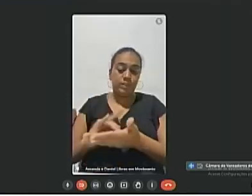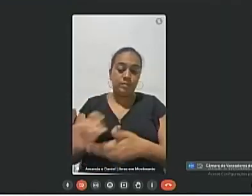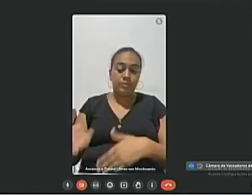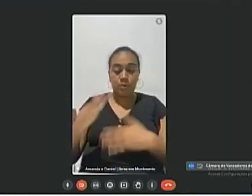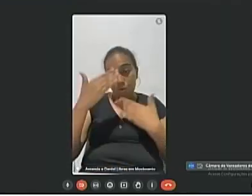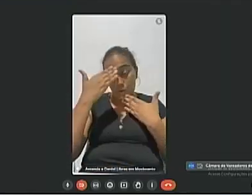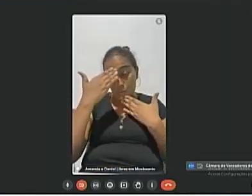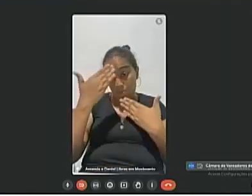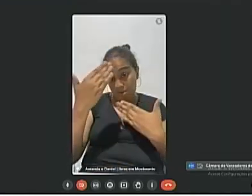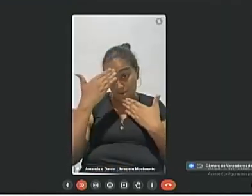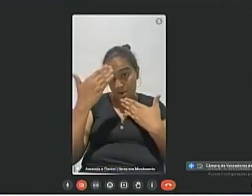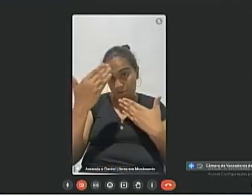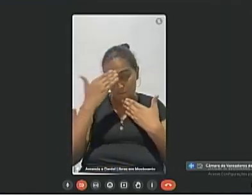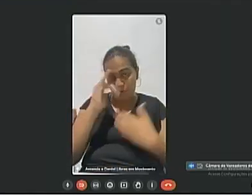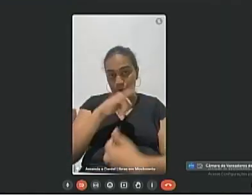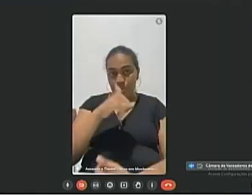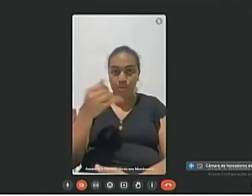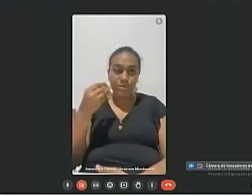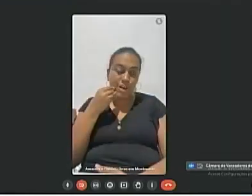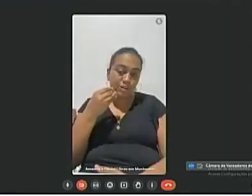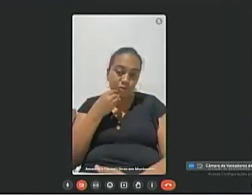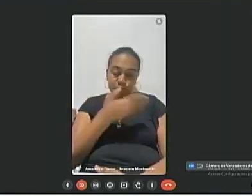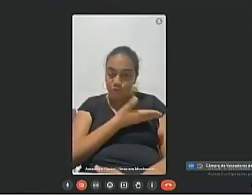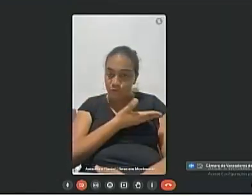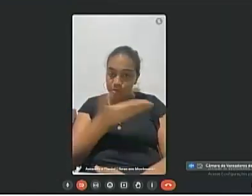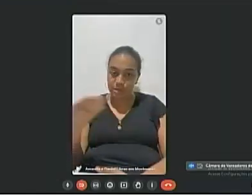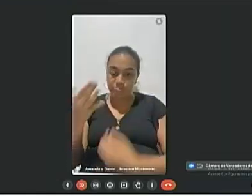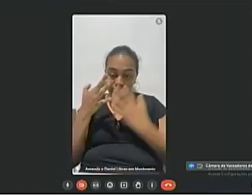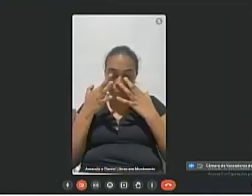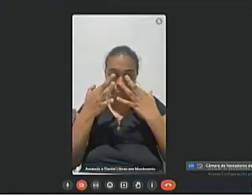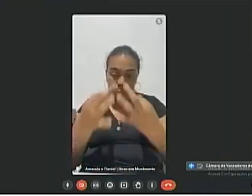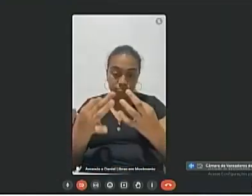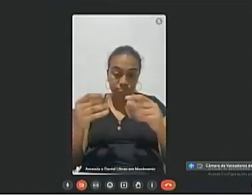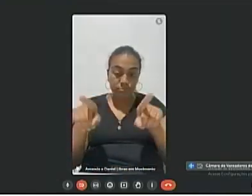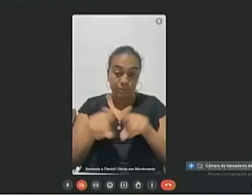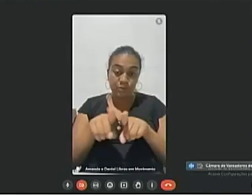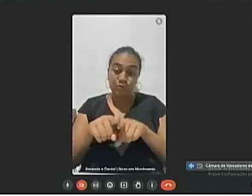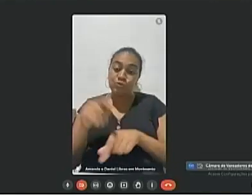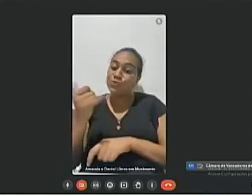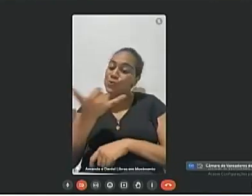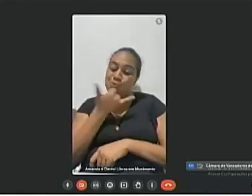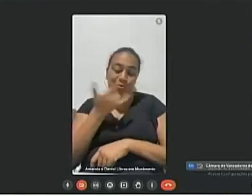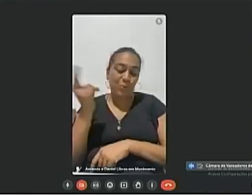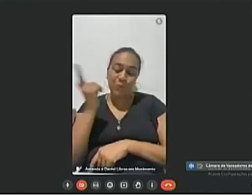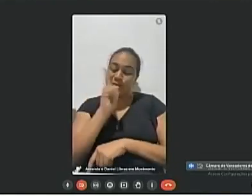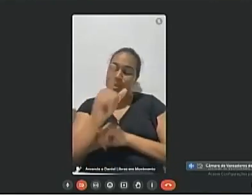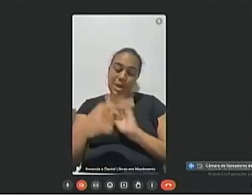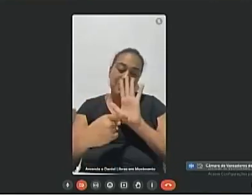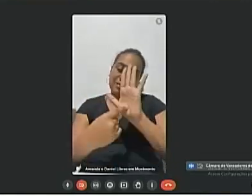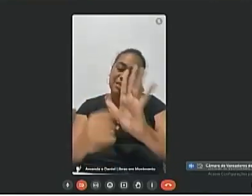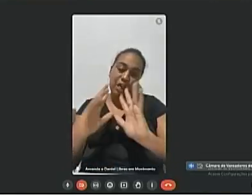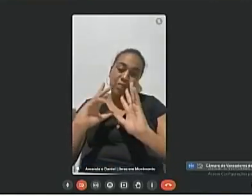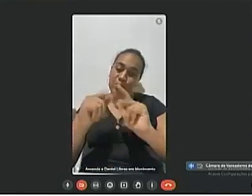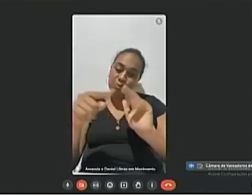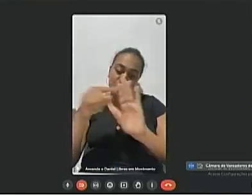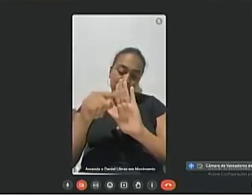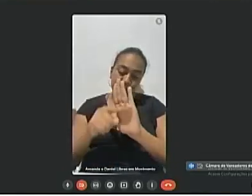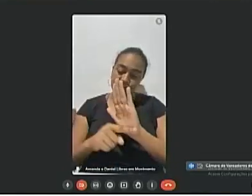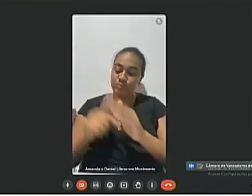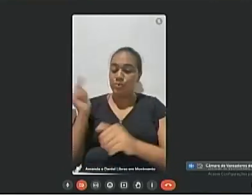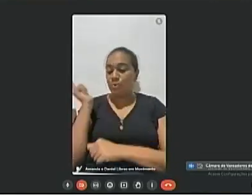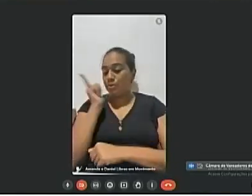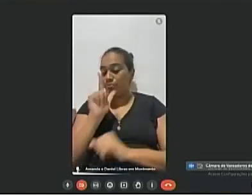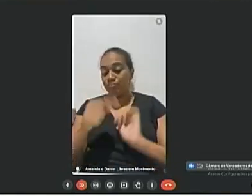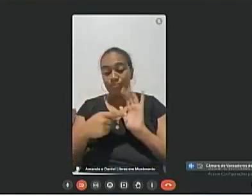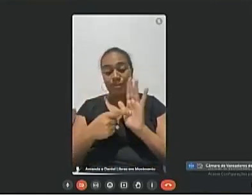Obrigado pela atenção de todos. Desculpe só não ter conseguido apresentar todo o projeto, não ter conseguido apresentar